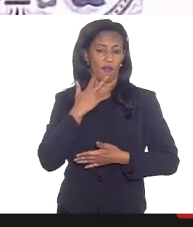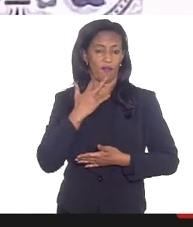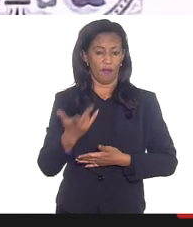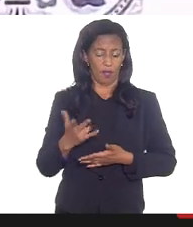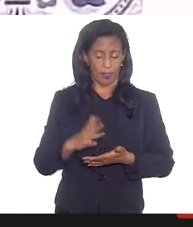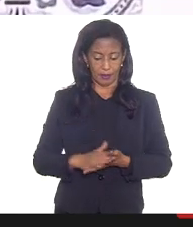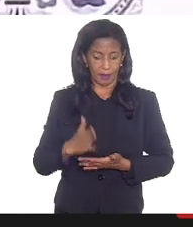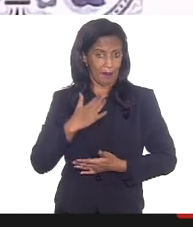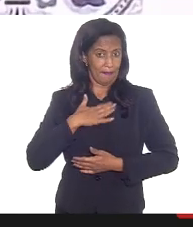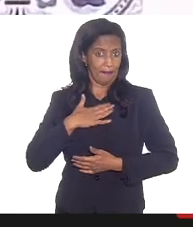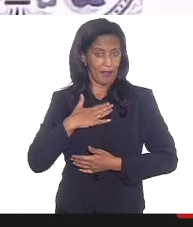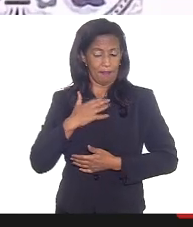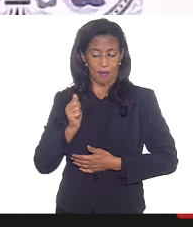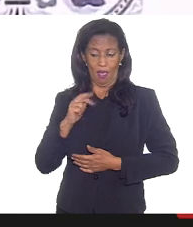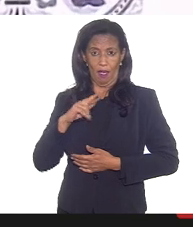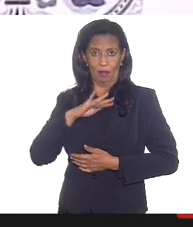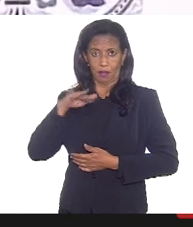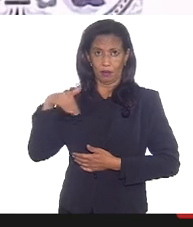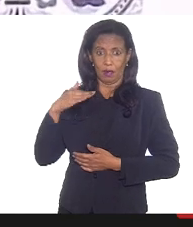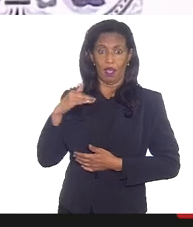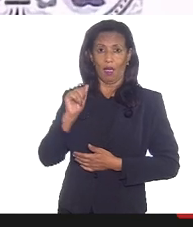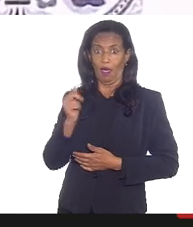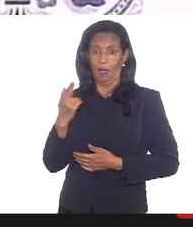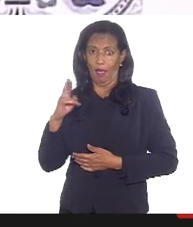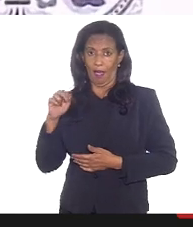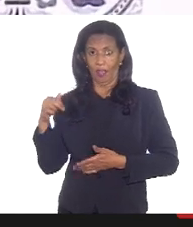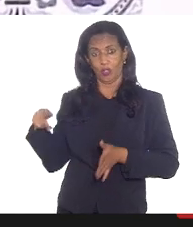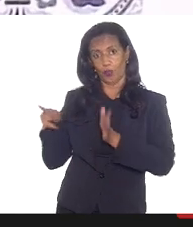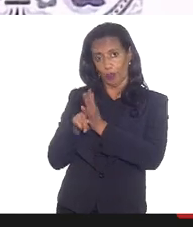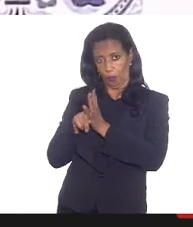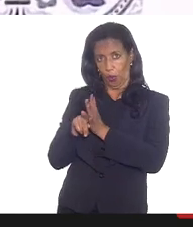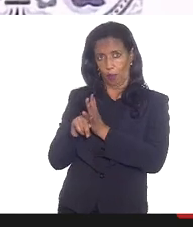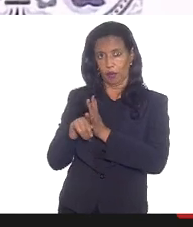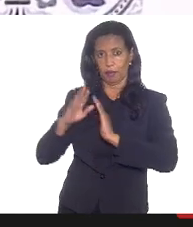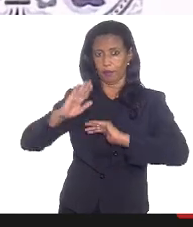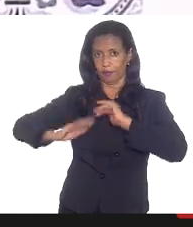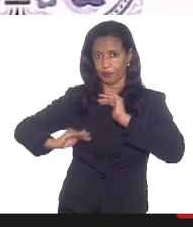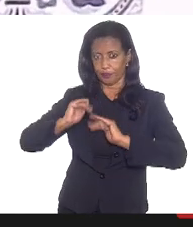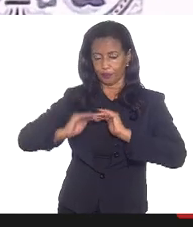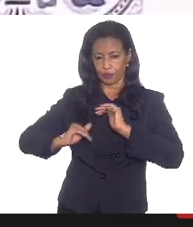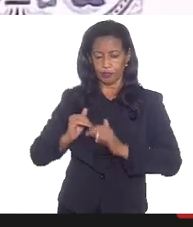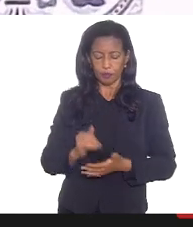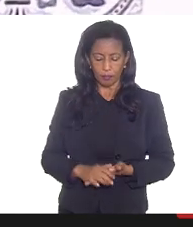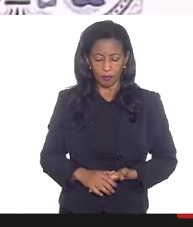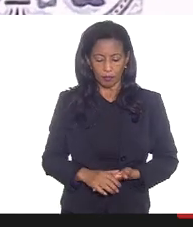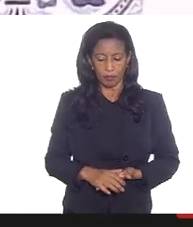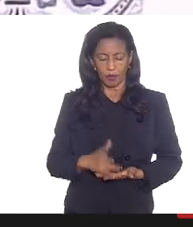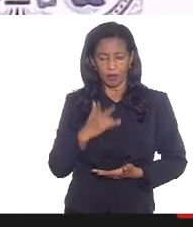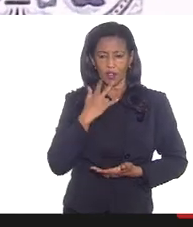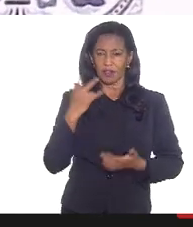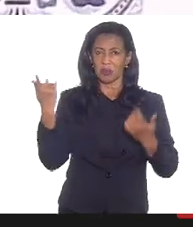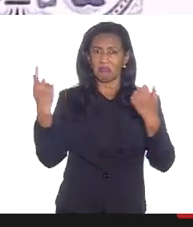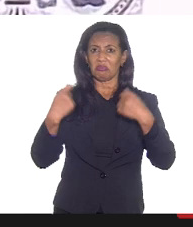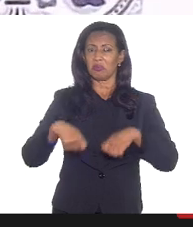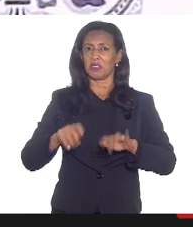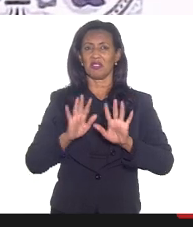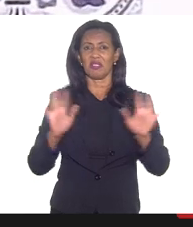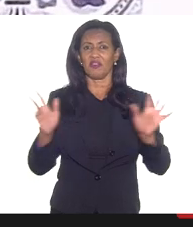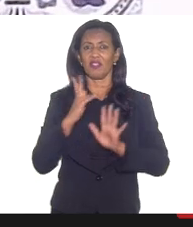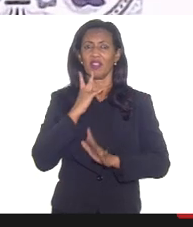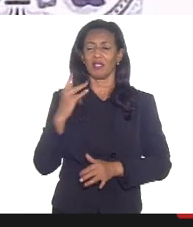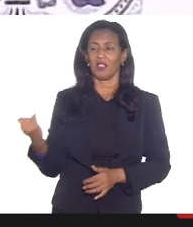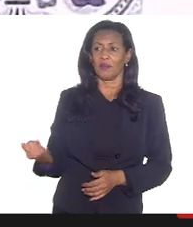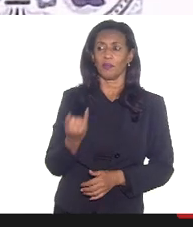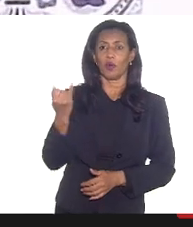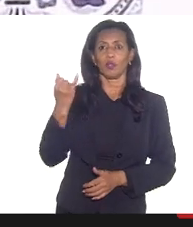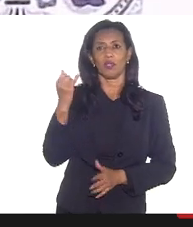da área de arte, né? Que é a minha área específica, eu diria que não preciso nem falar da importância da arte